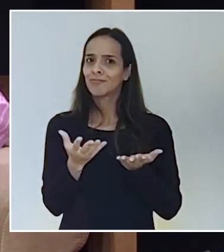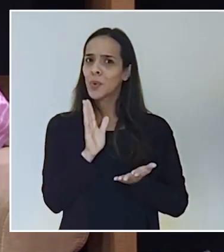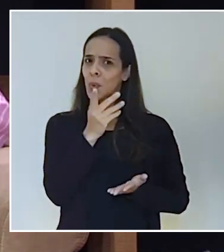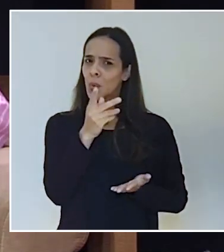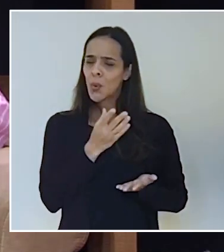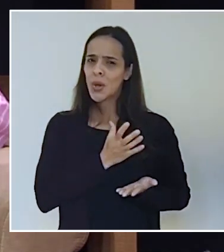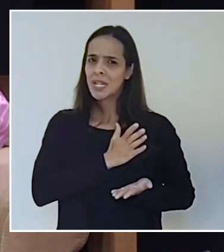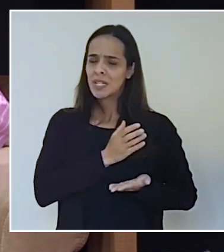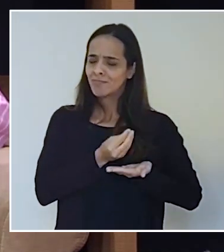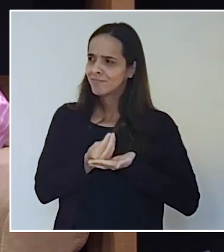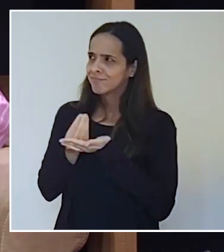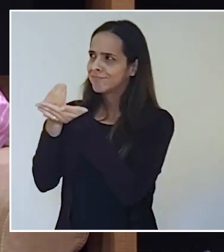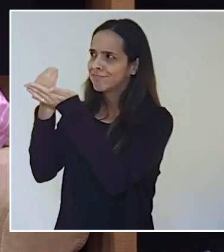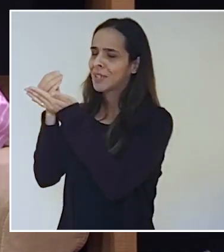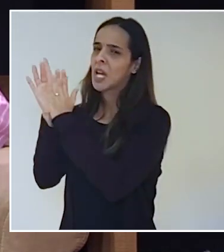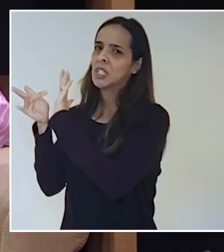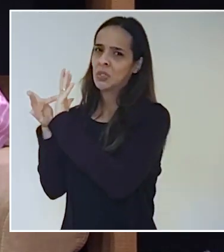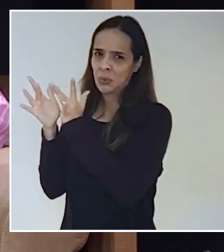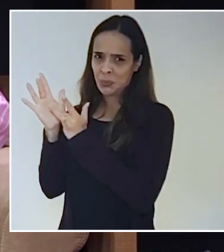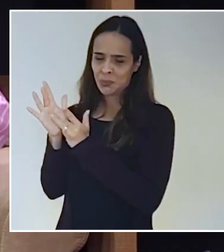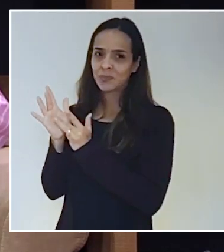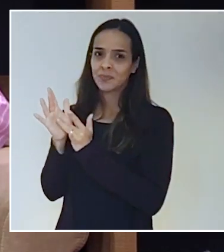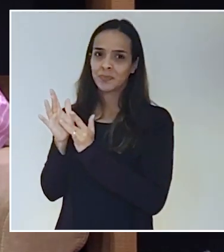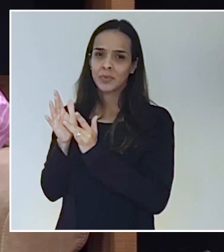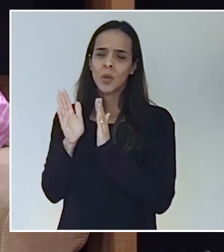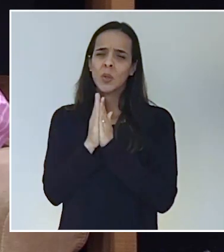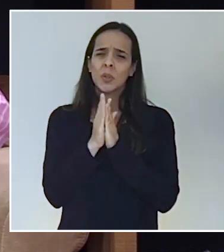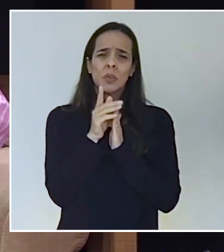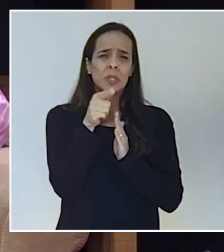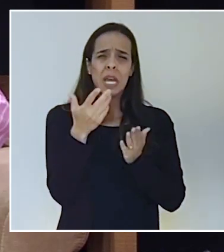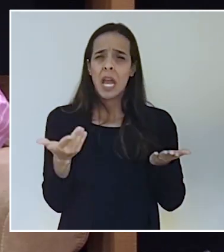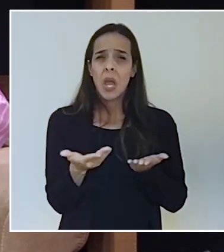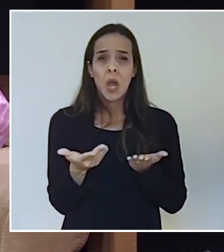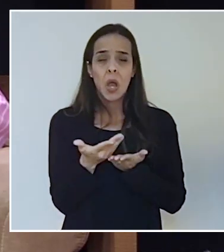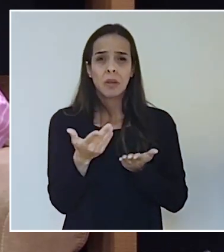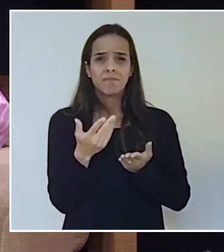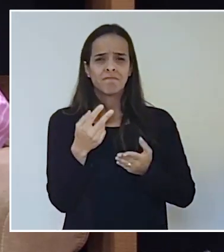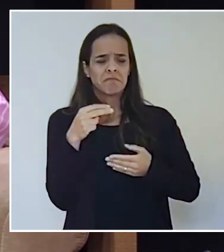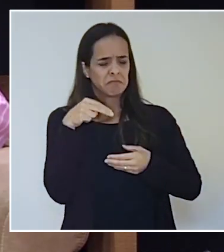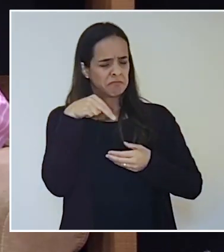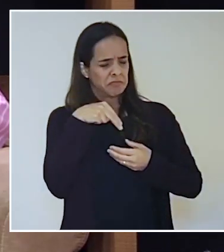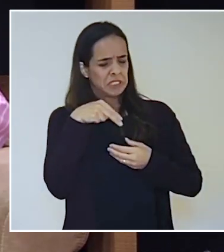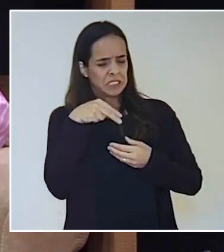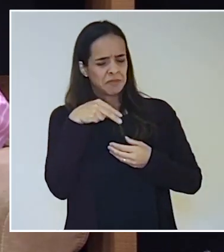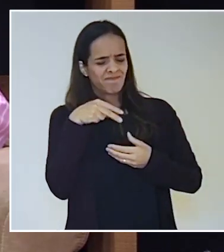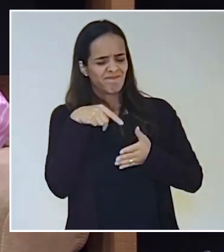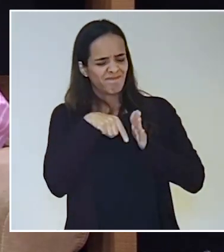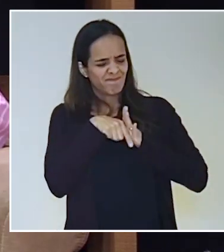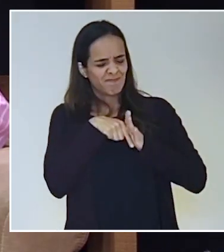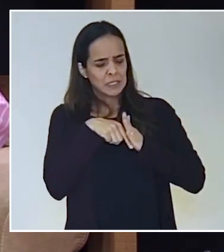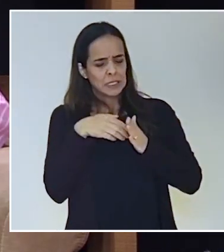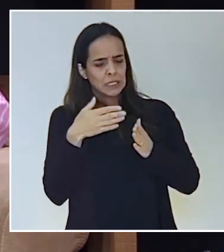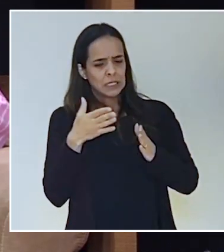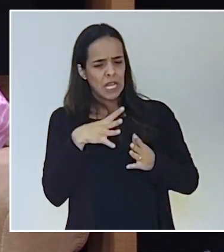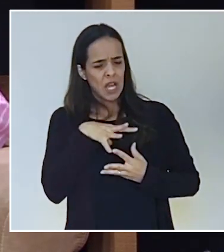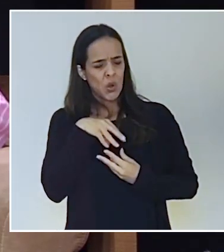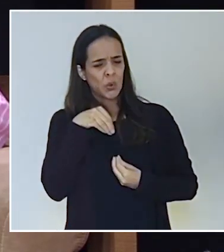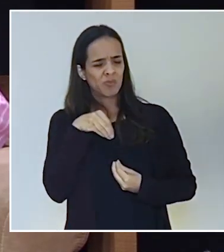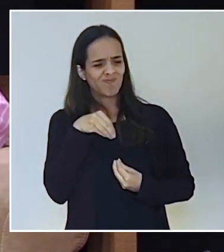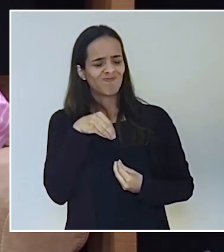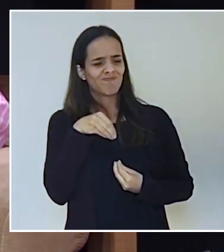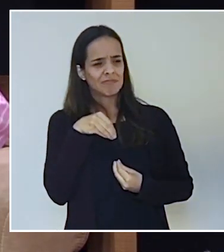é para que você agora faça um diagnóstico da sua alma e, ao constatar uma aridez no seu coração, clame a Deus